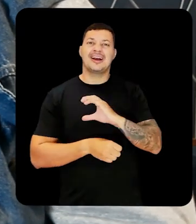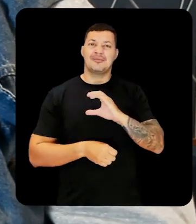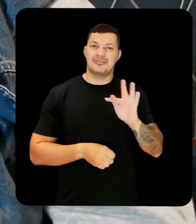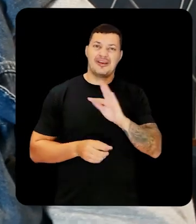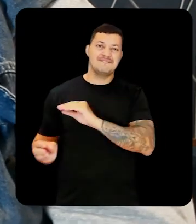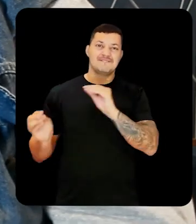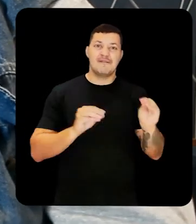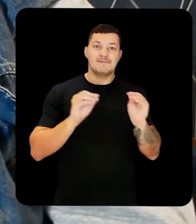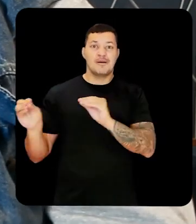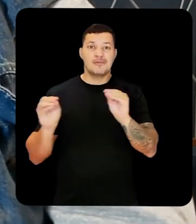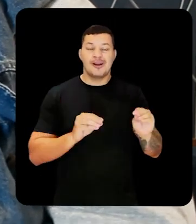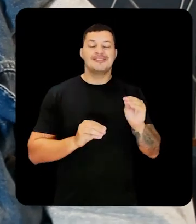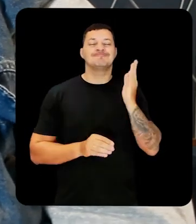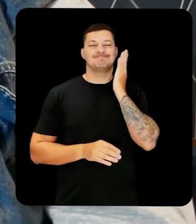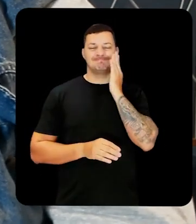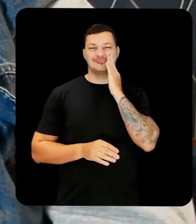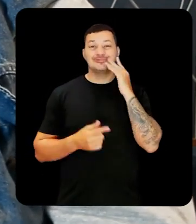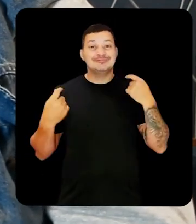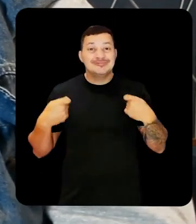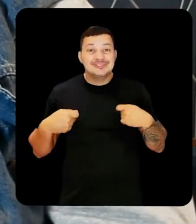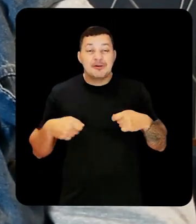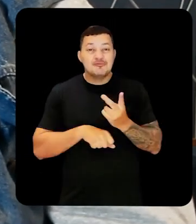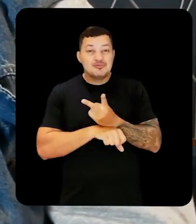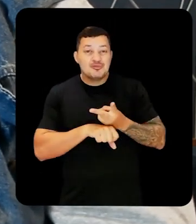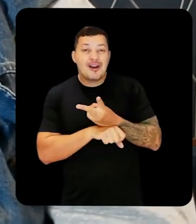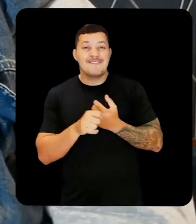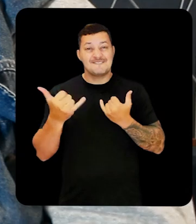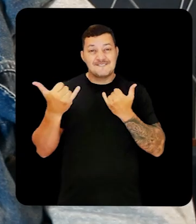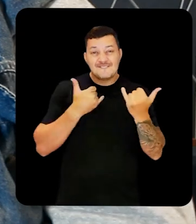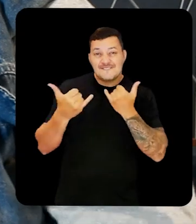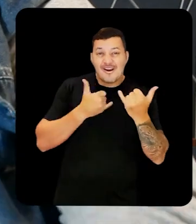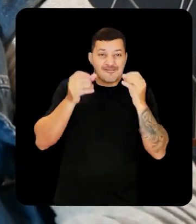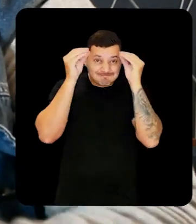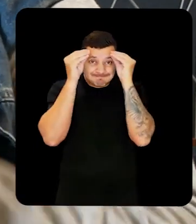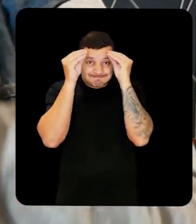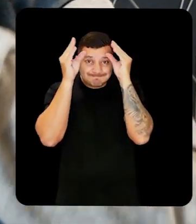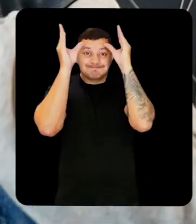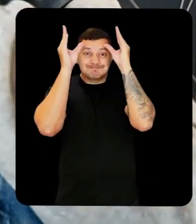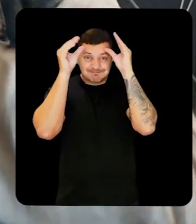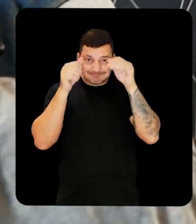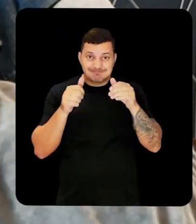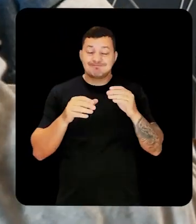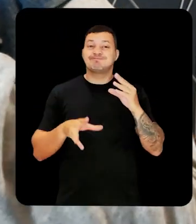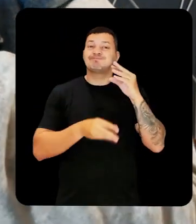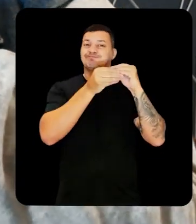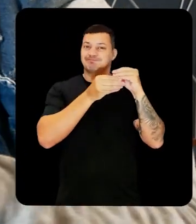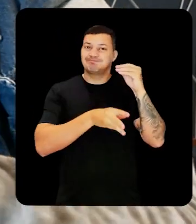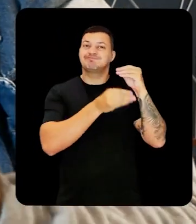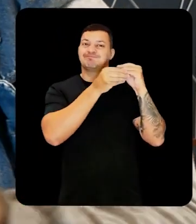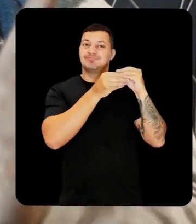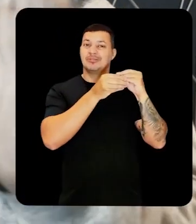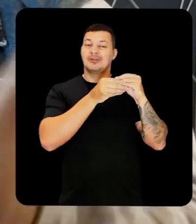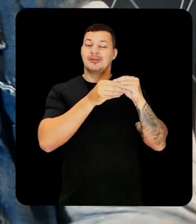para Cabo Frio. Eu vejo sim que nós tínhamos a necessidade de buscar algo mais,